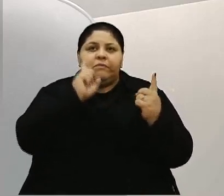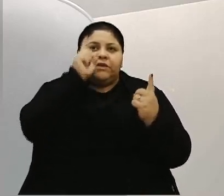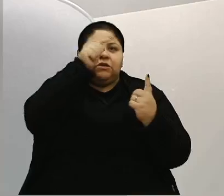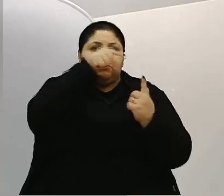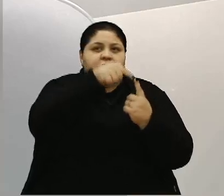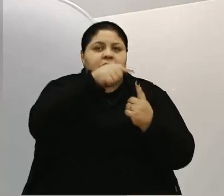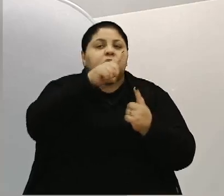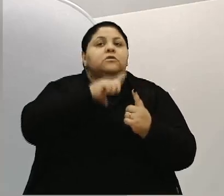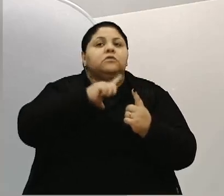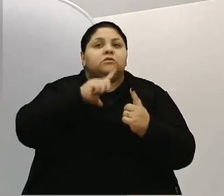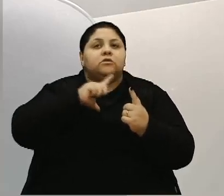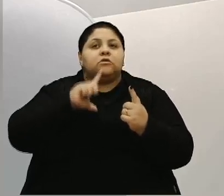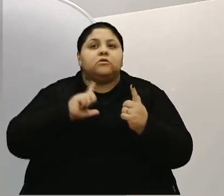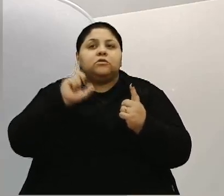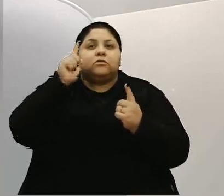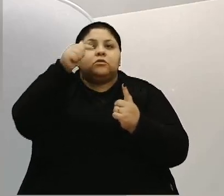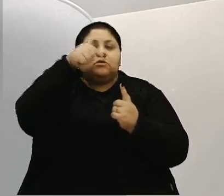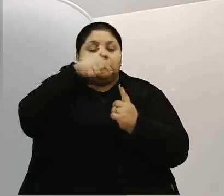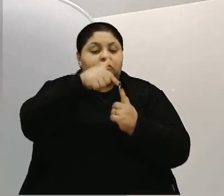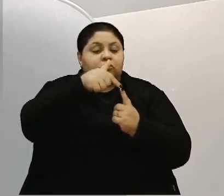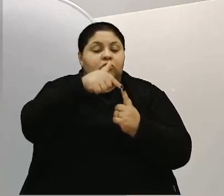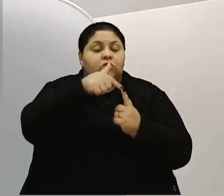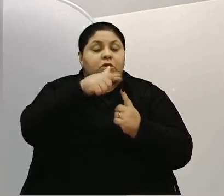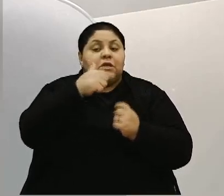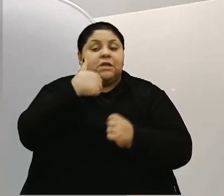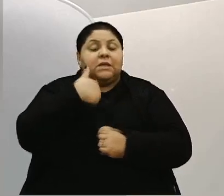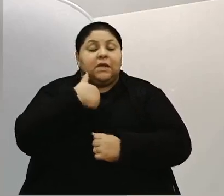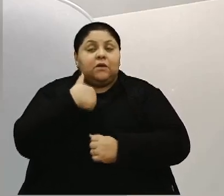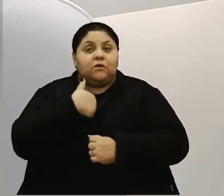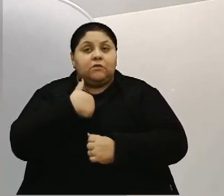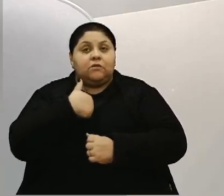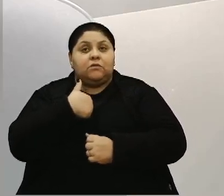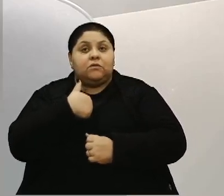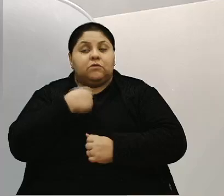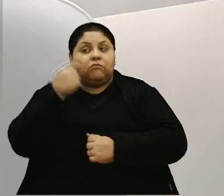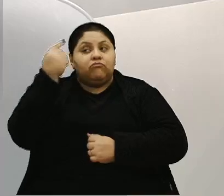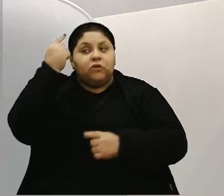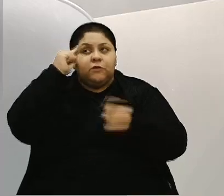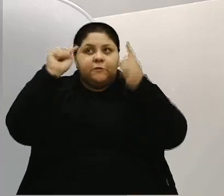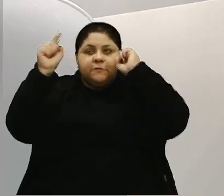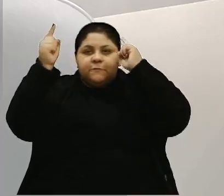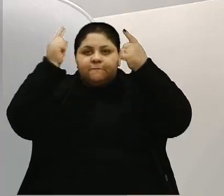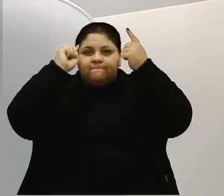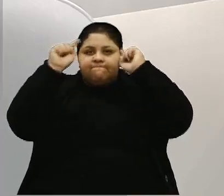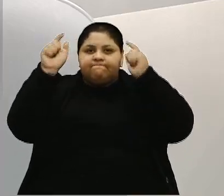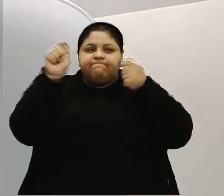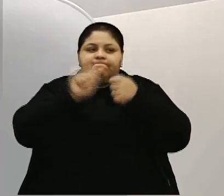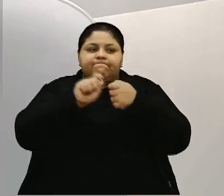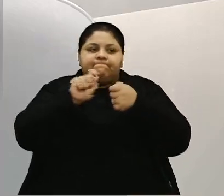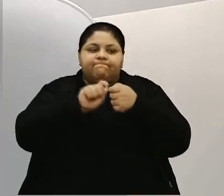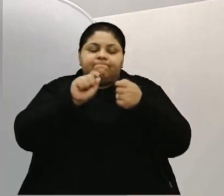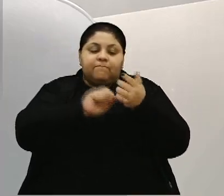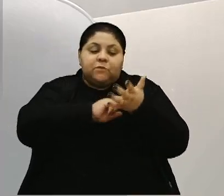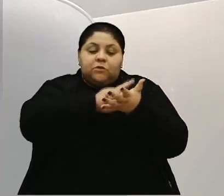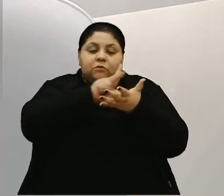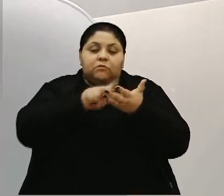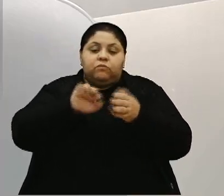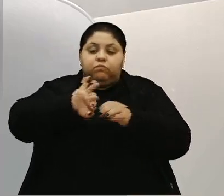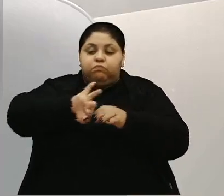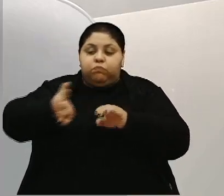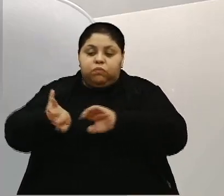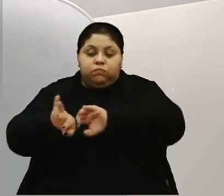Eu tinha assim dentro de mim, ainda tenho essas ideias de fazer vários